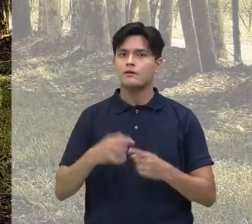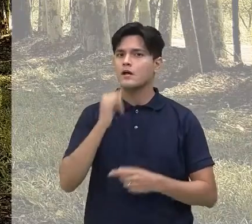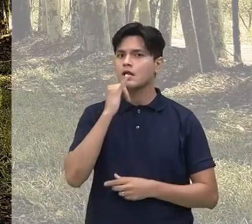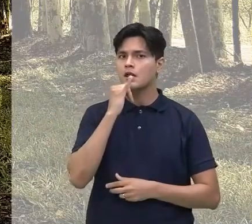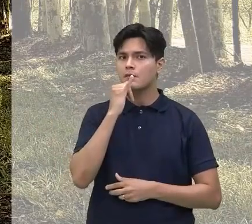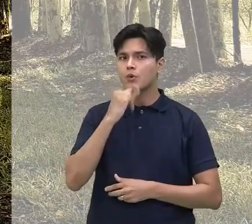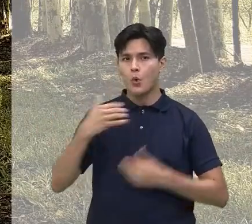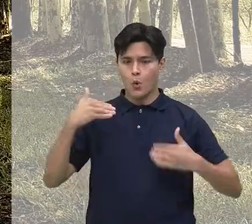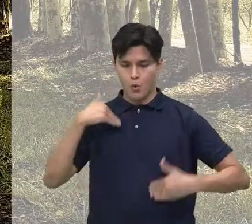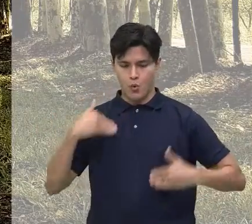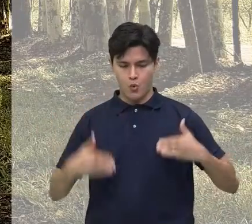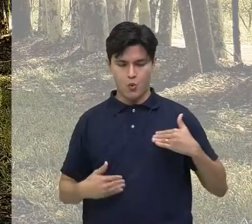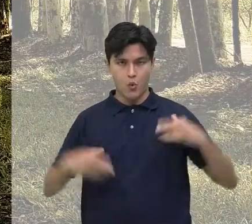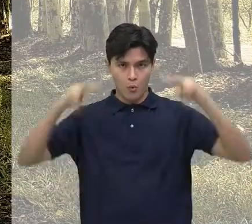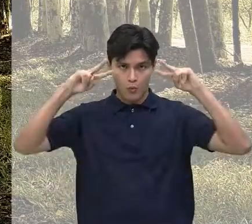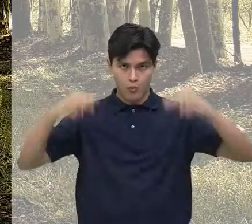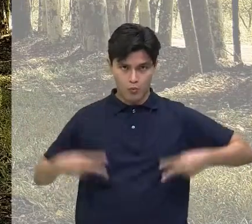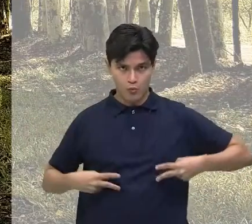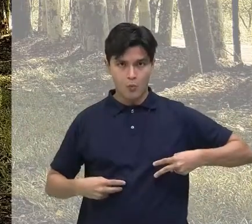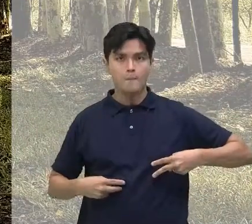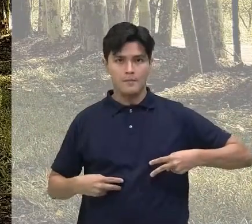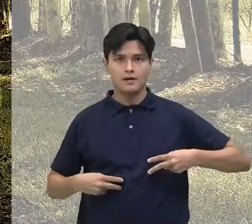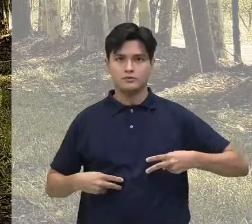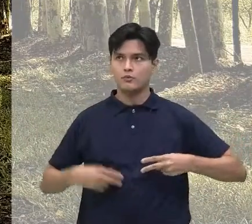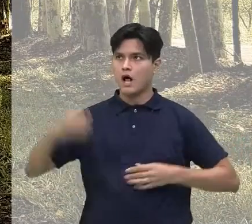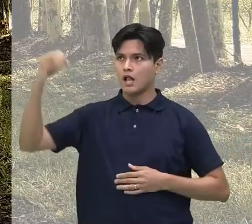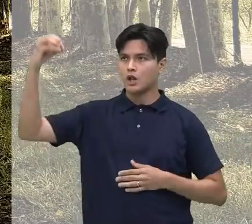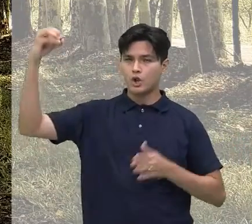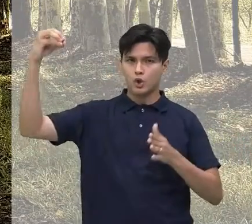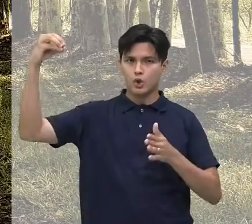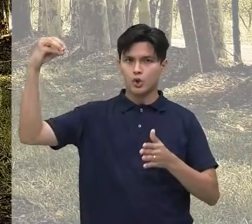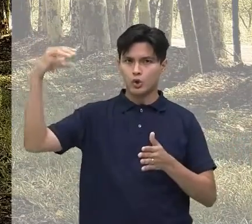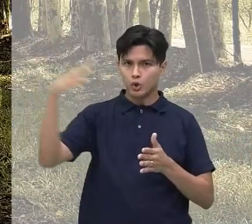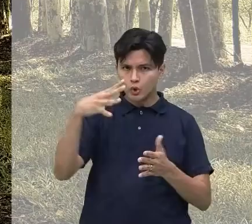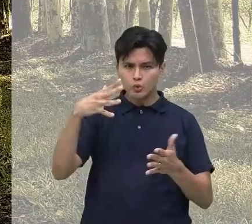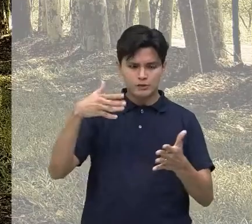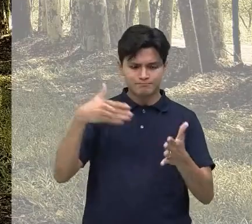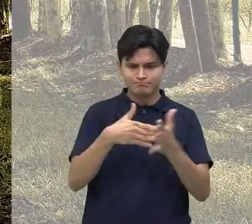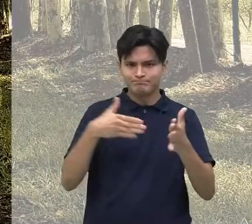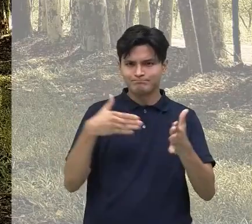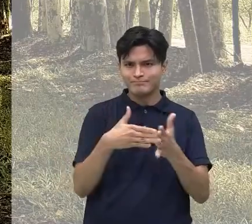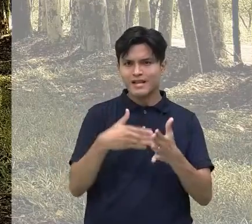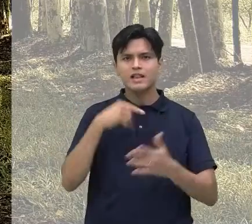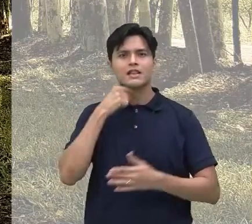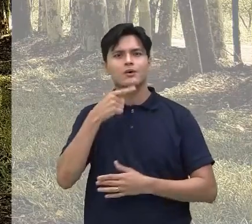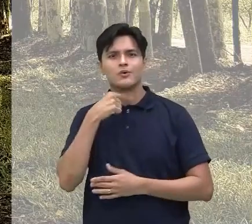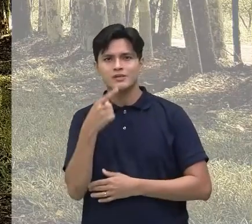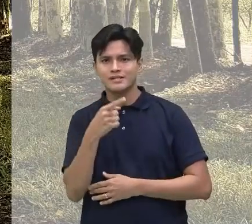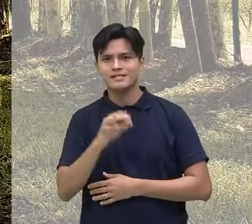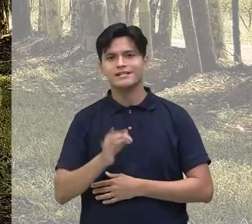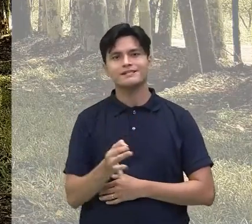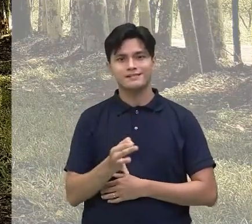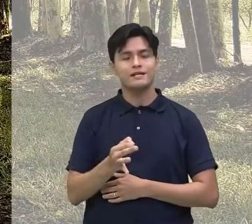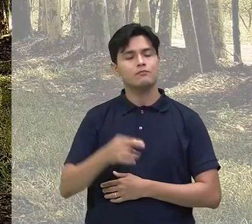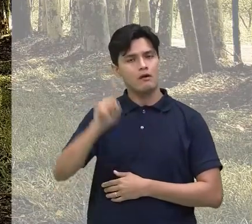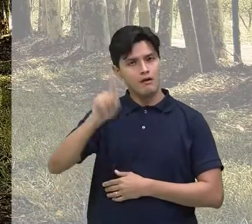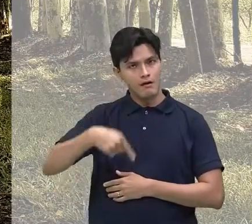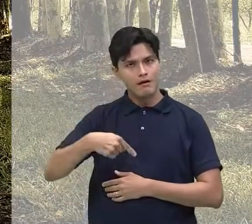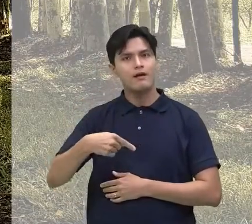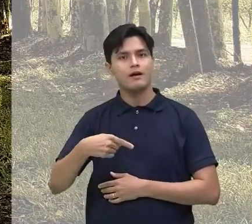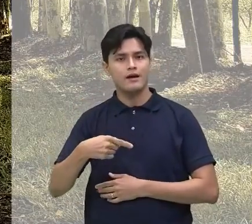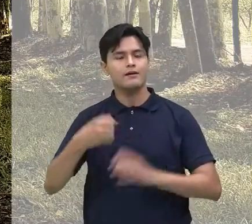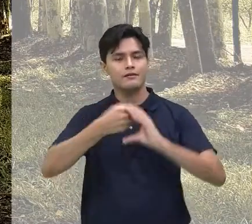o corpo humano, projetando então uma sombra, né? É um dos princípios aí da ótica geométrica importantes, né? Que